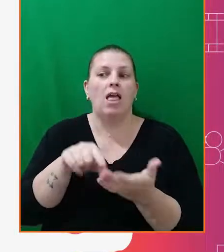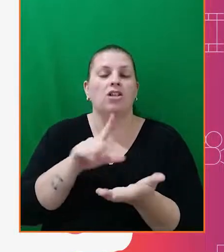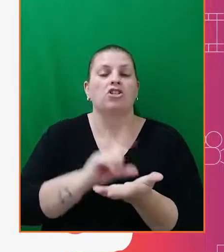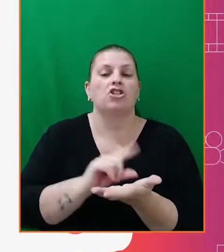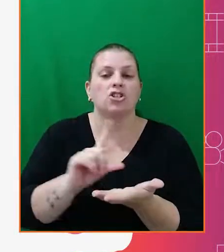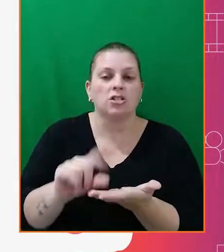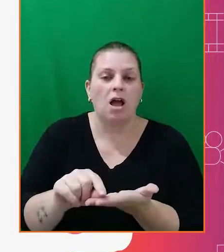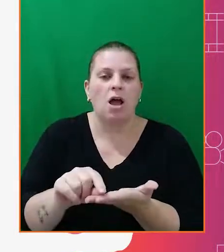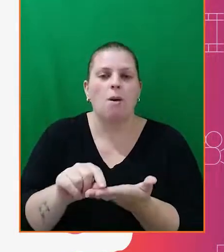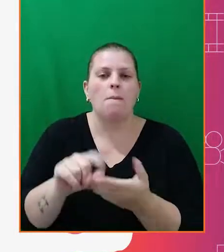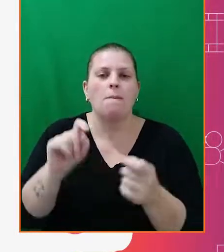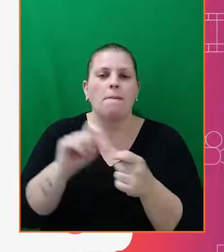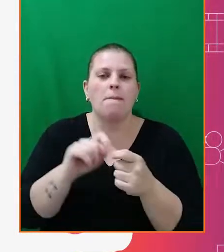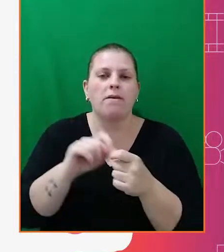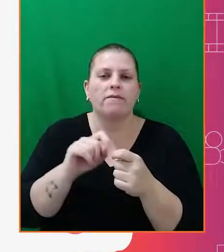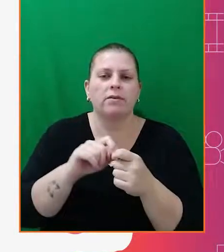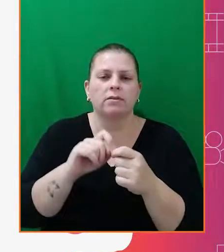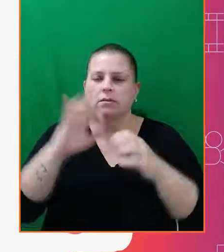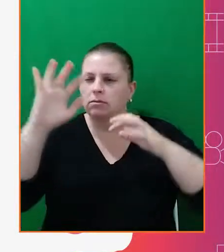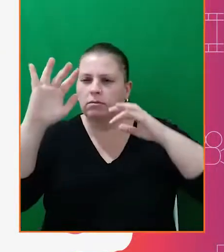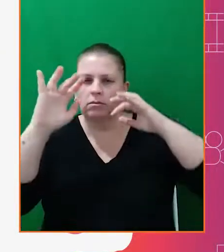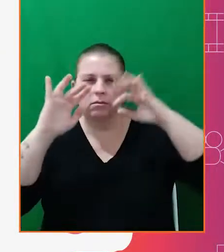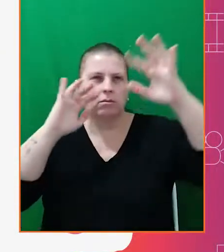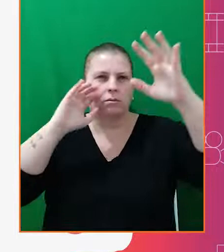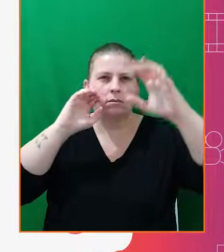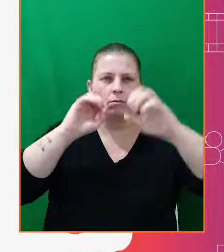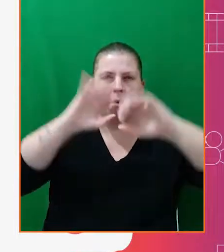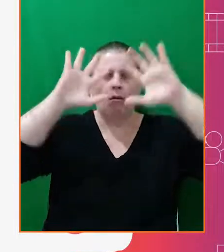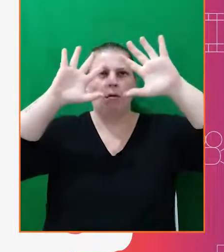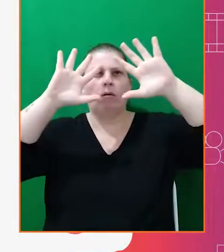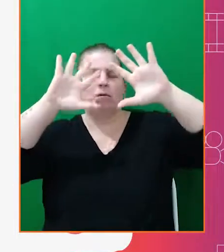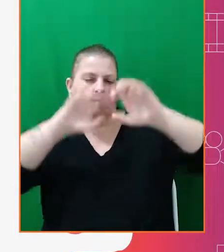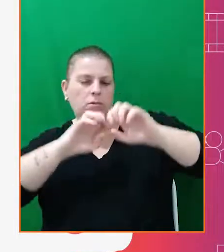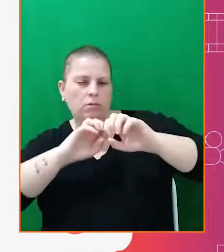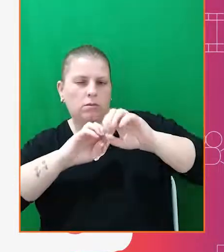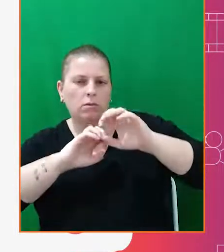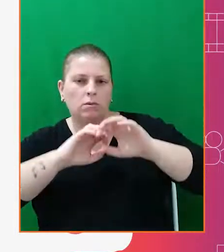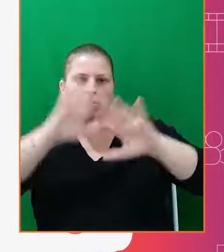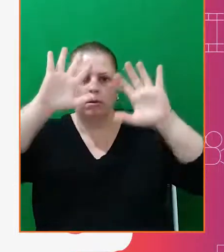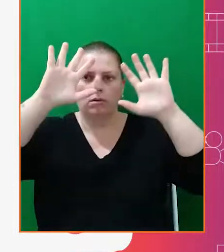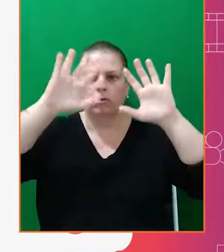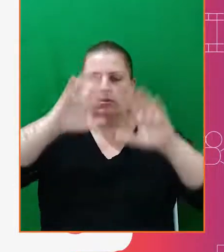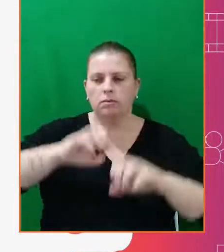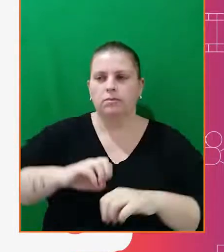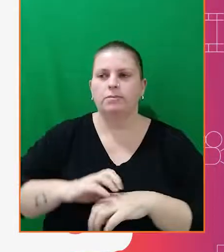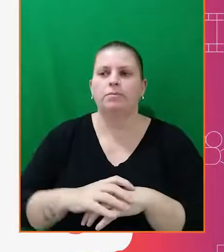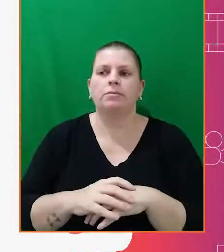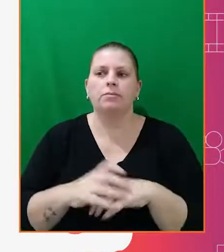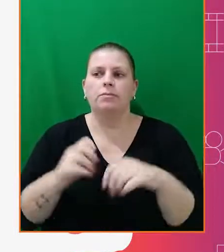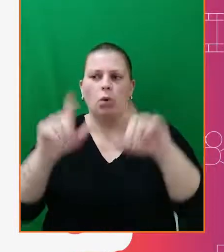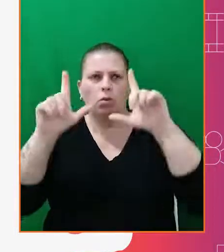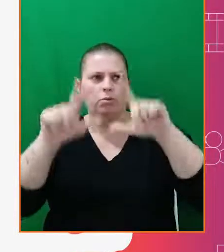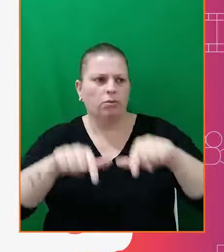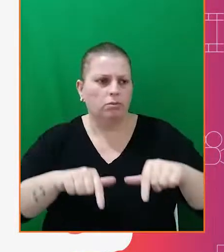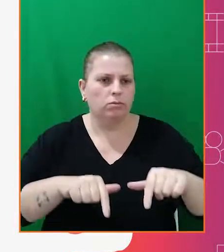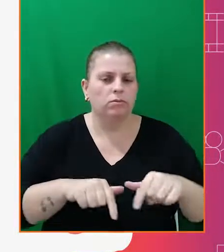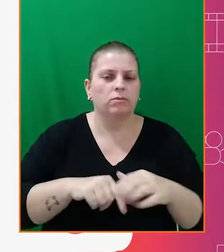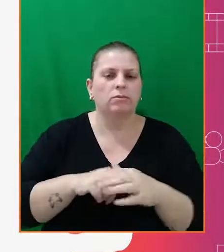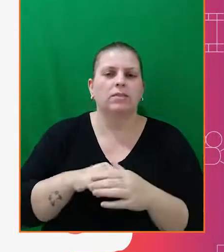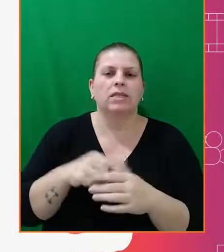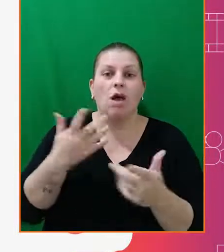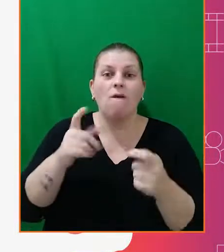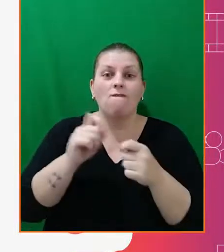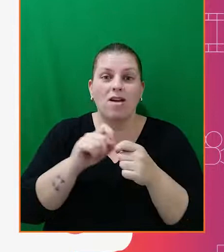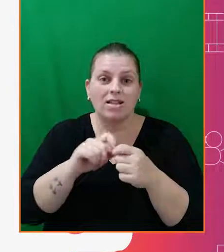essa rotoscopia digitalmente para dar um efeito de alucinação e criar algumas nuances em alguns momentos do filme.